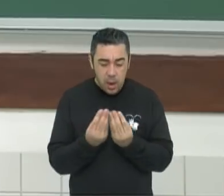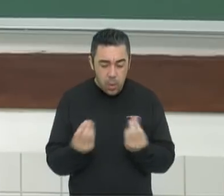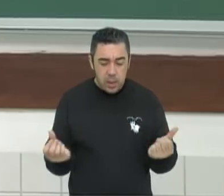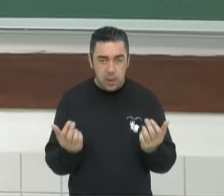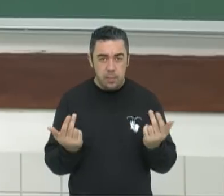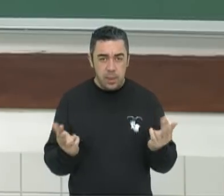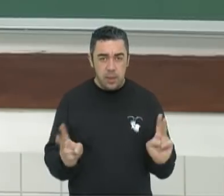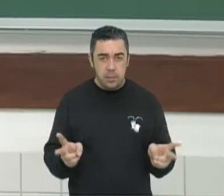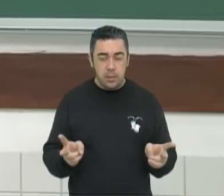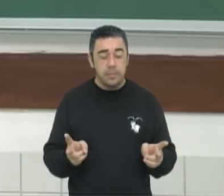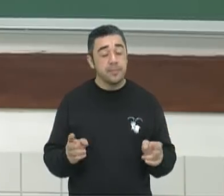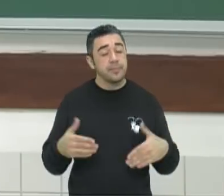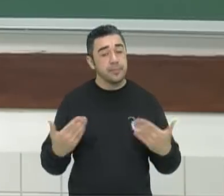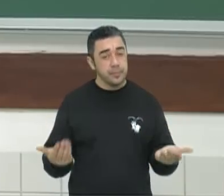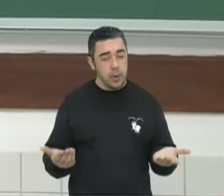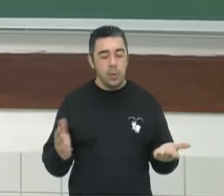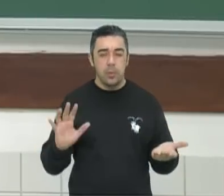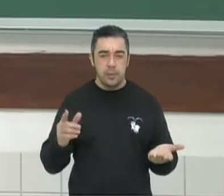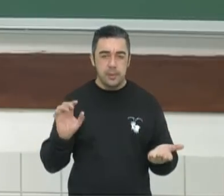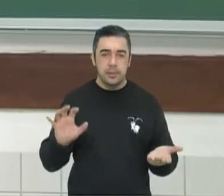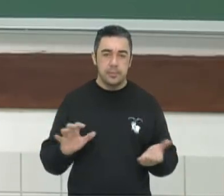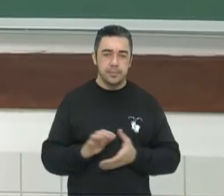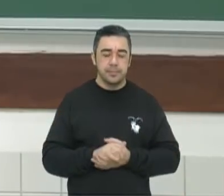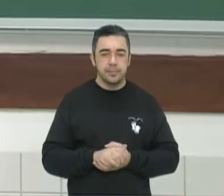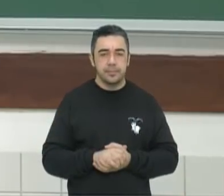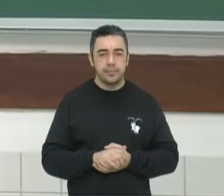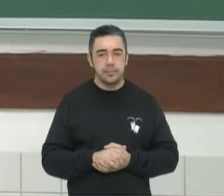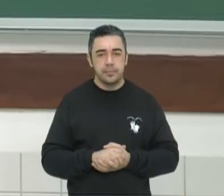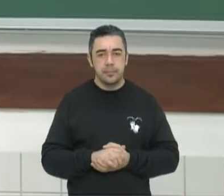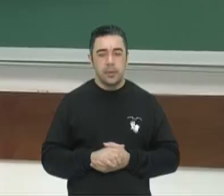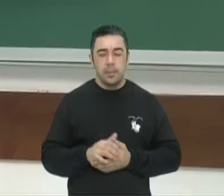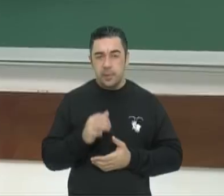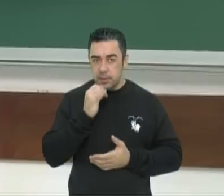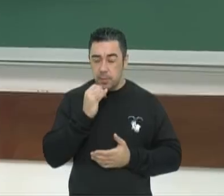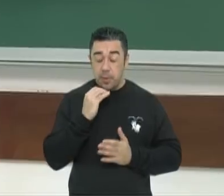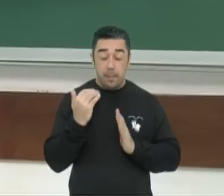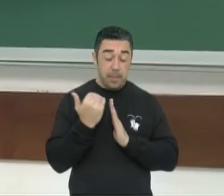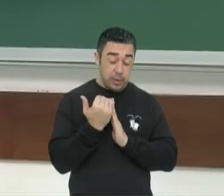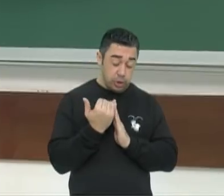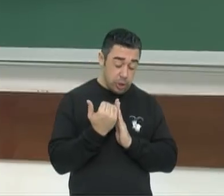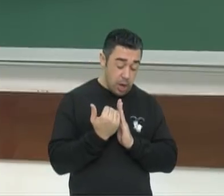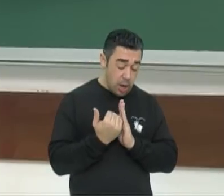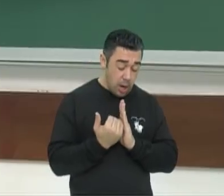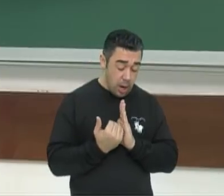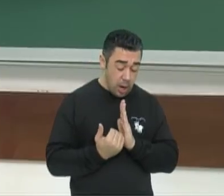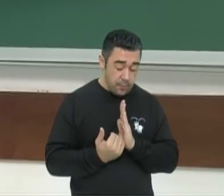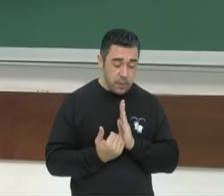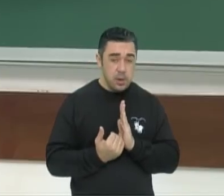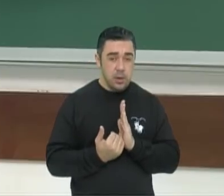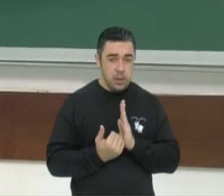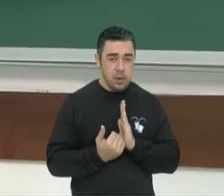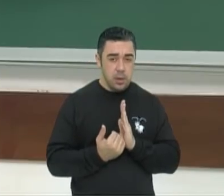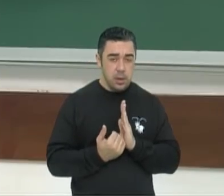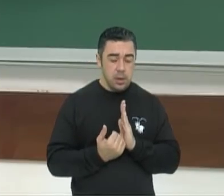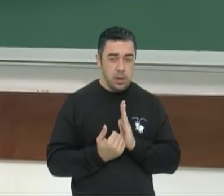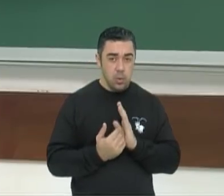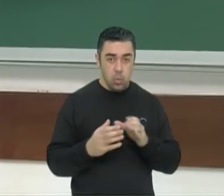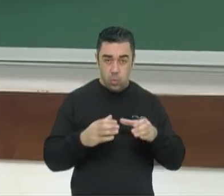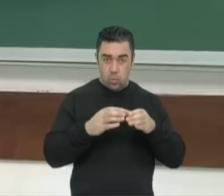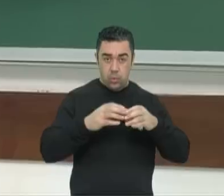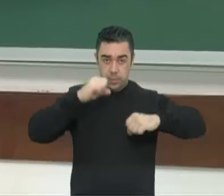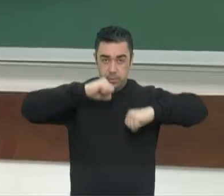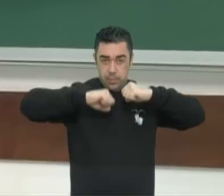idêntica. Então, o que acontece? Eles baixavam o preço máximo que podiam, os grandes, que tinham maior